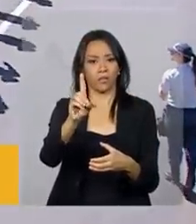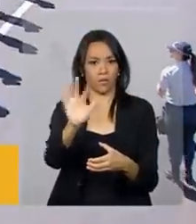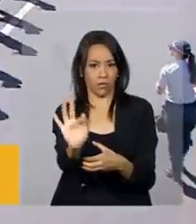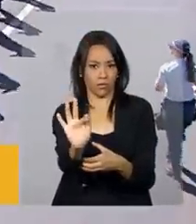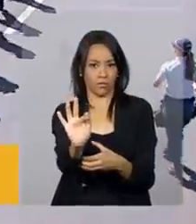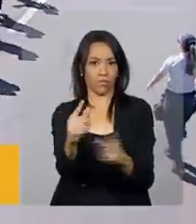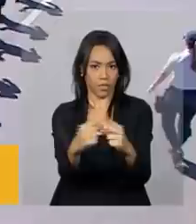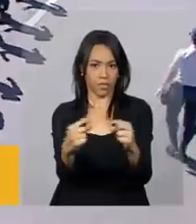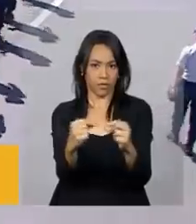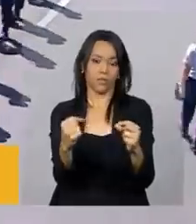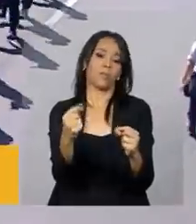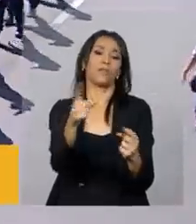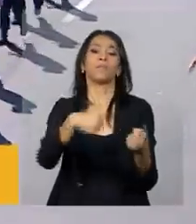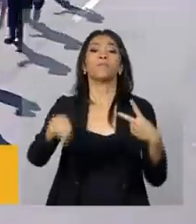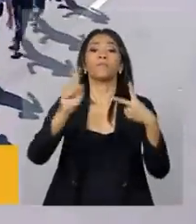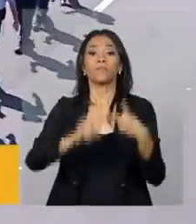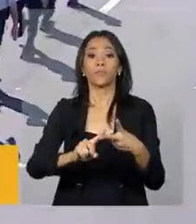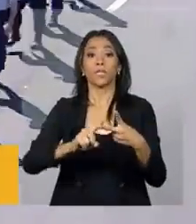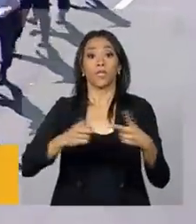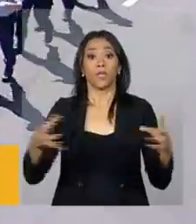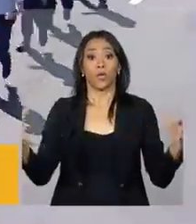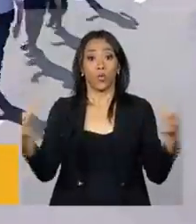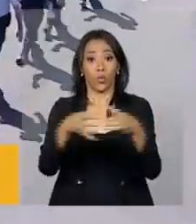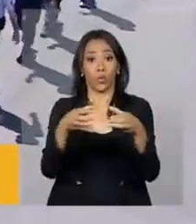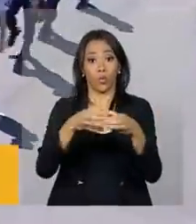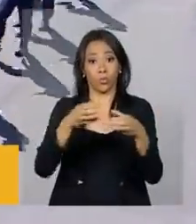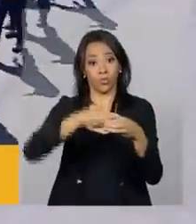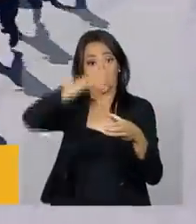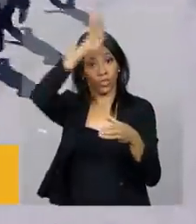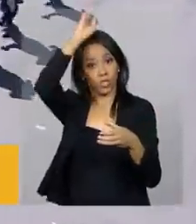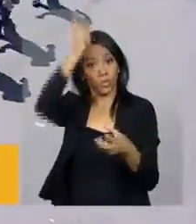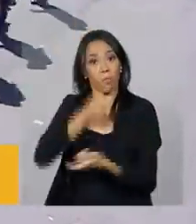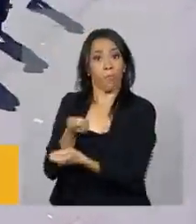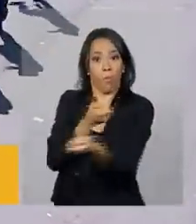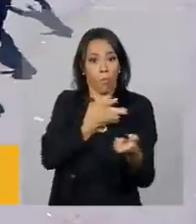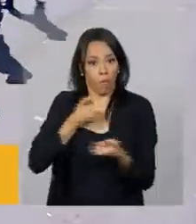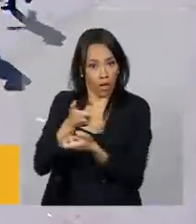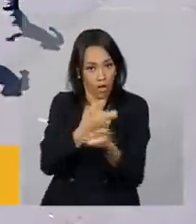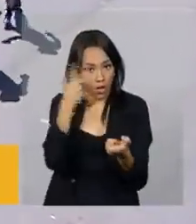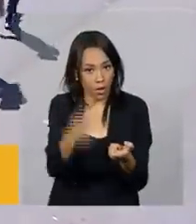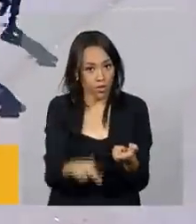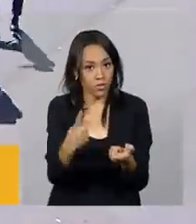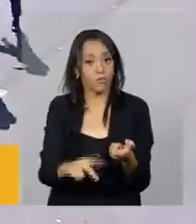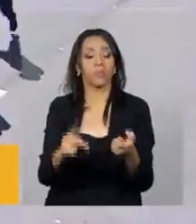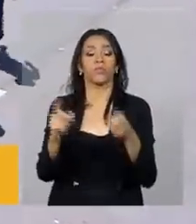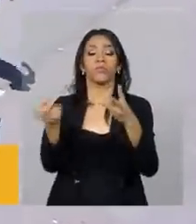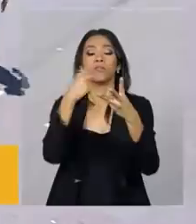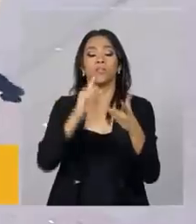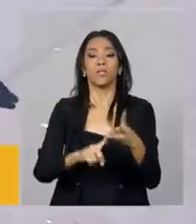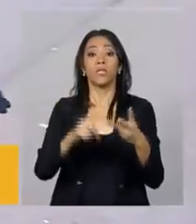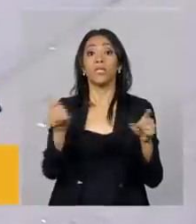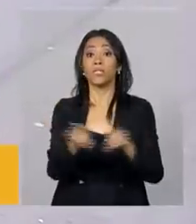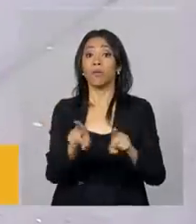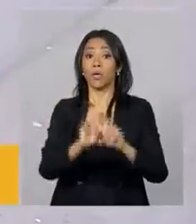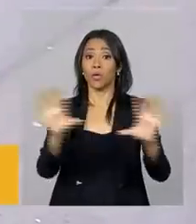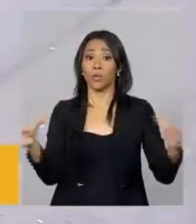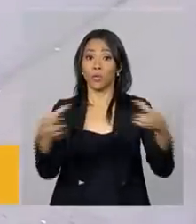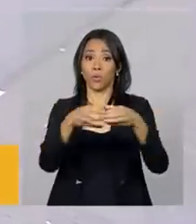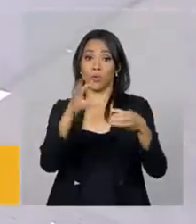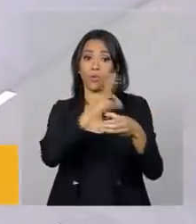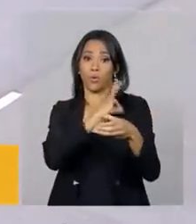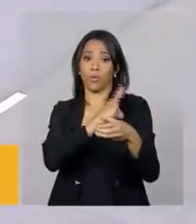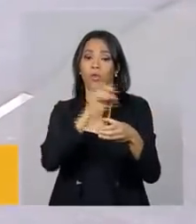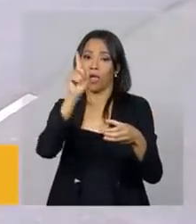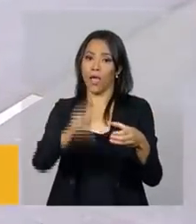pelo Corpo de Bombeiros Militar do Distrito Federal e pela Força Nacional de Segurança Pública.